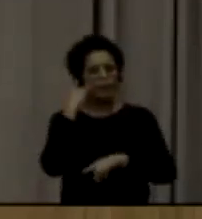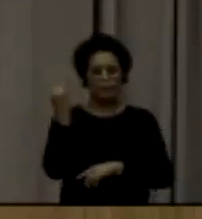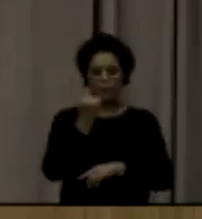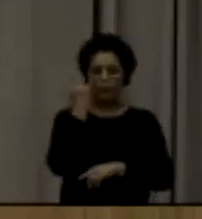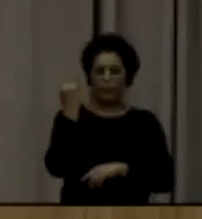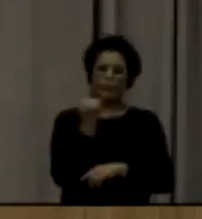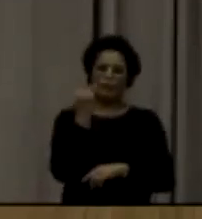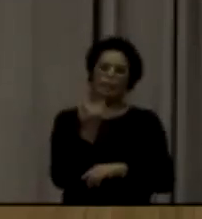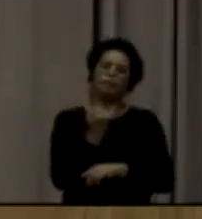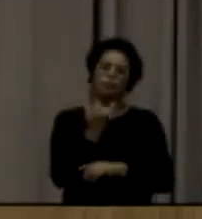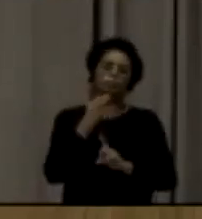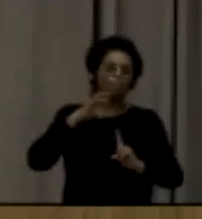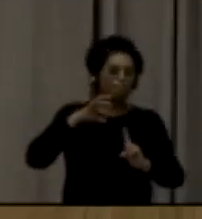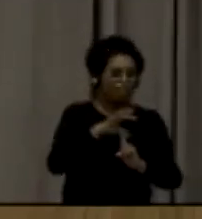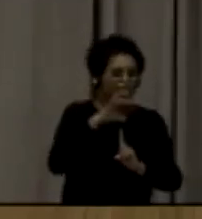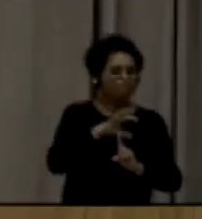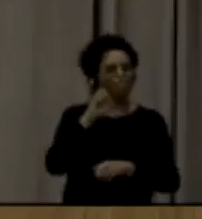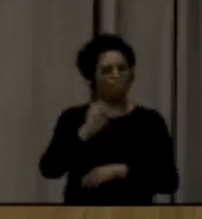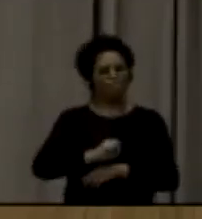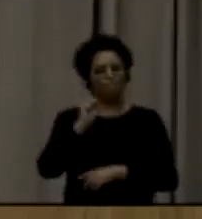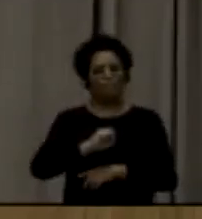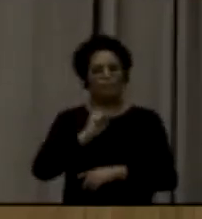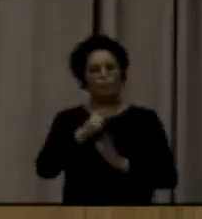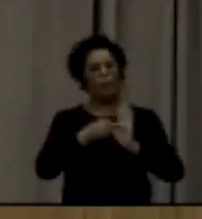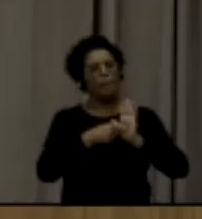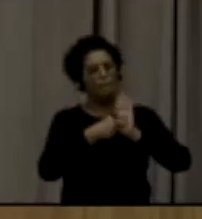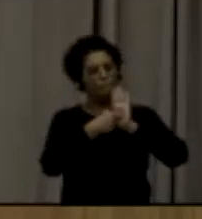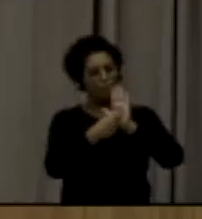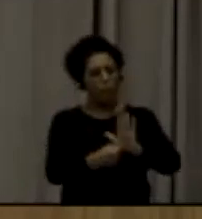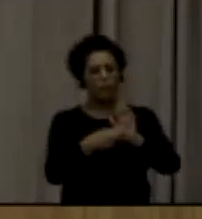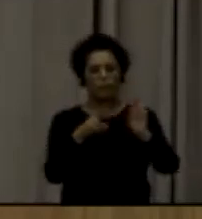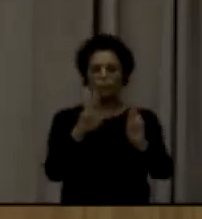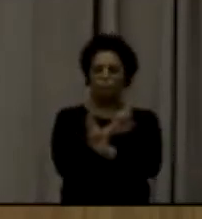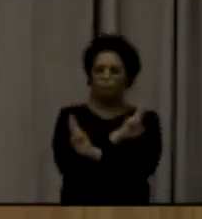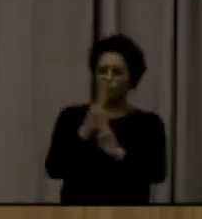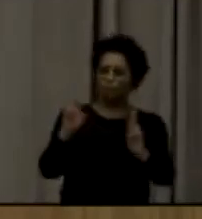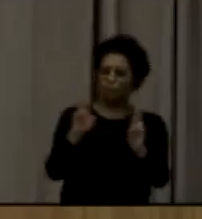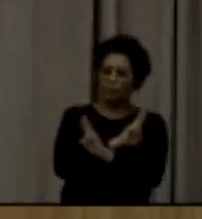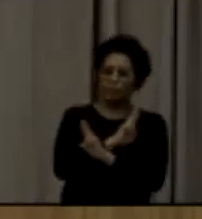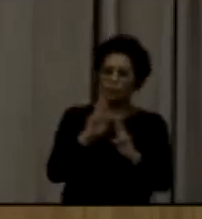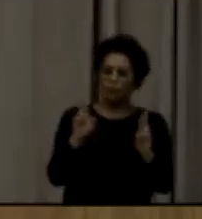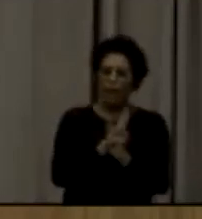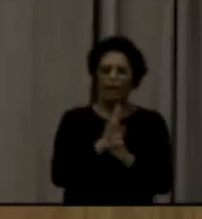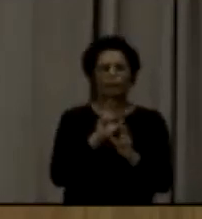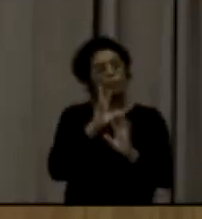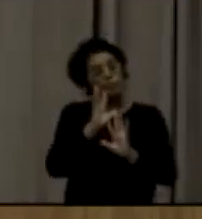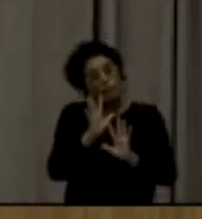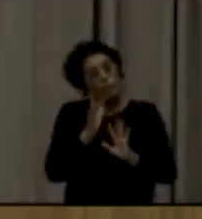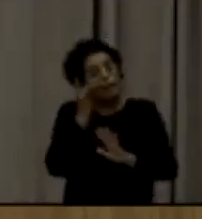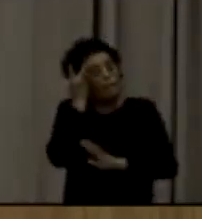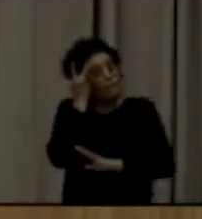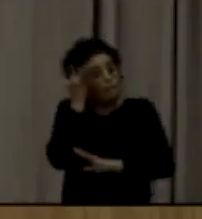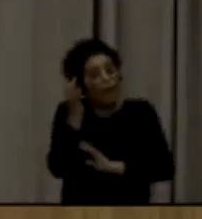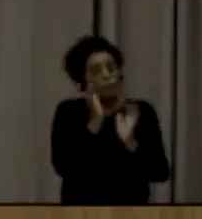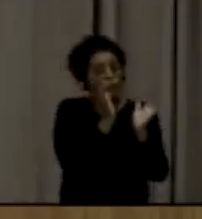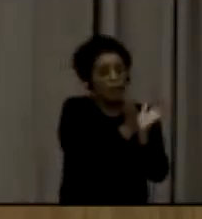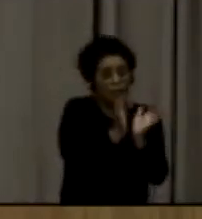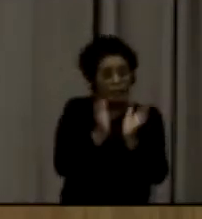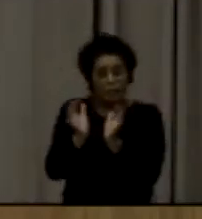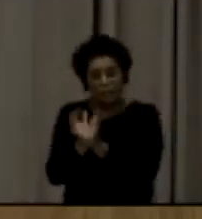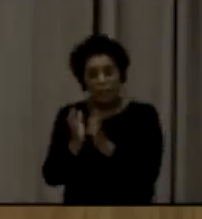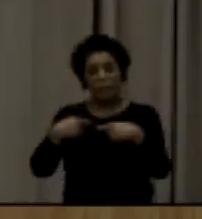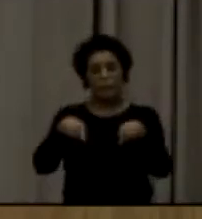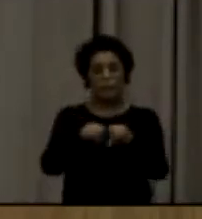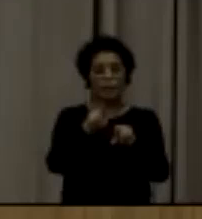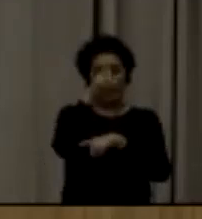pesa muito para poder trazer uma rede de relação que não seja complicada das equipes e dos grupos e também